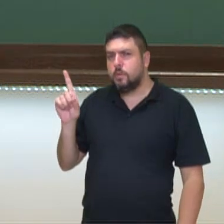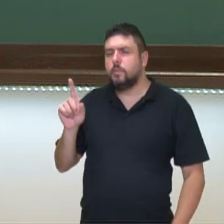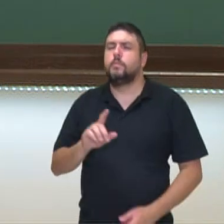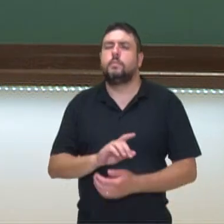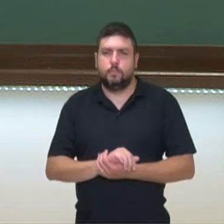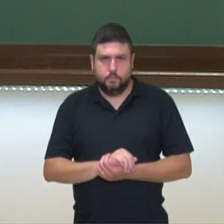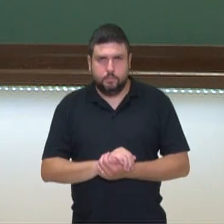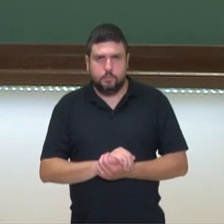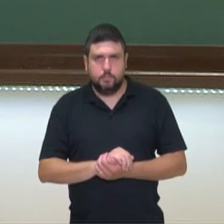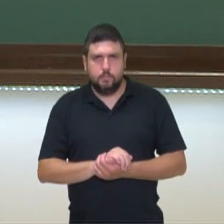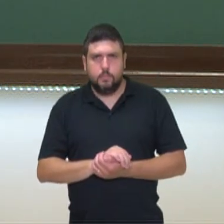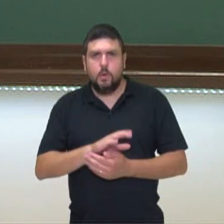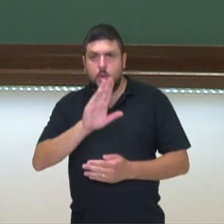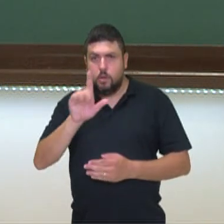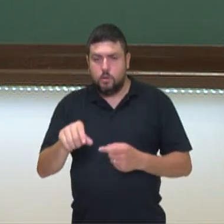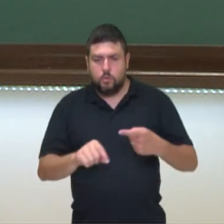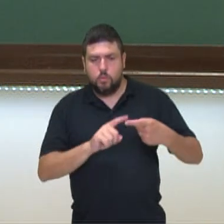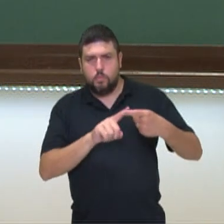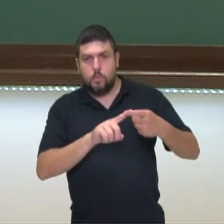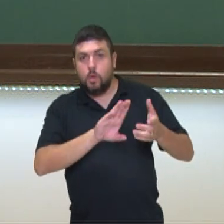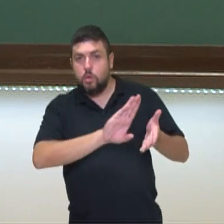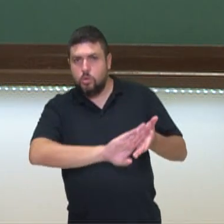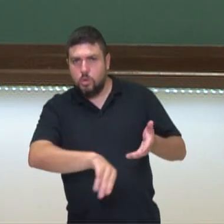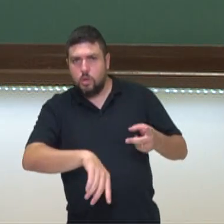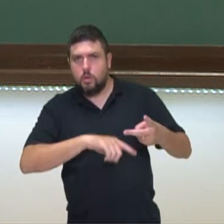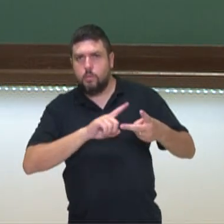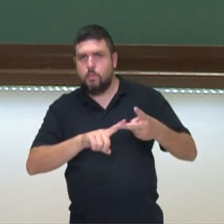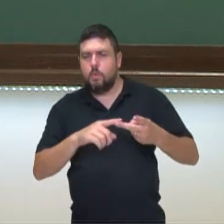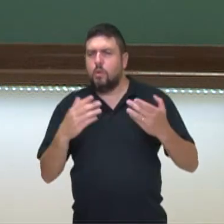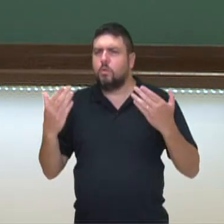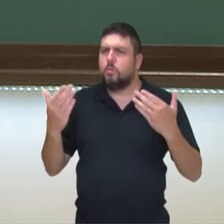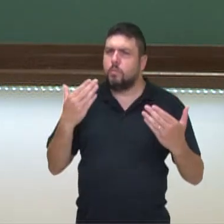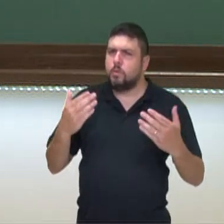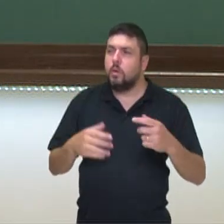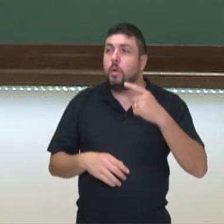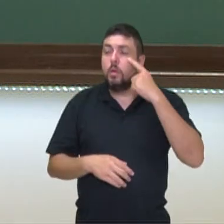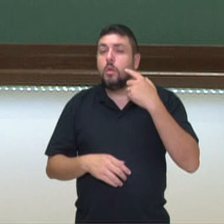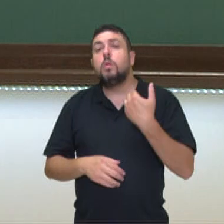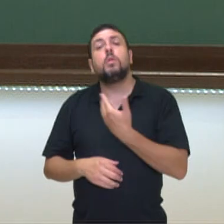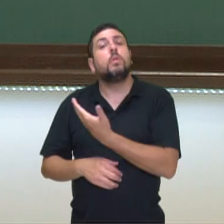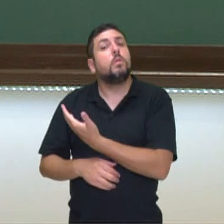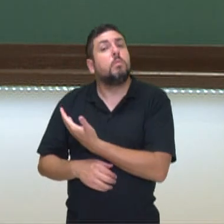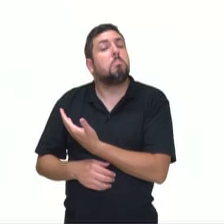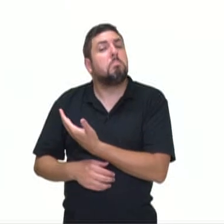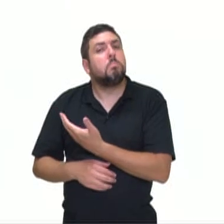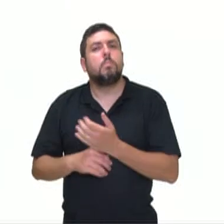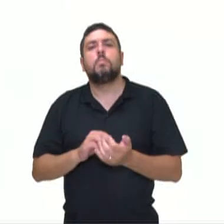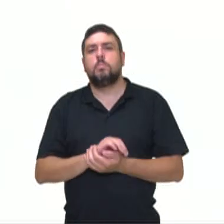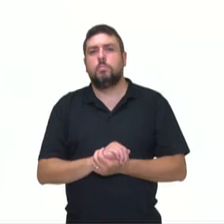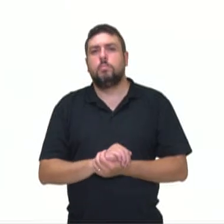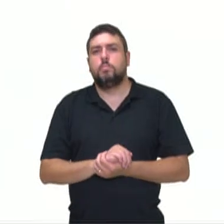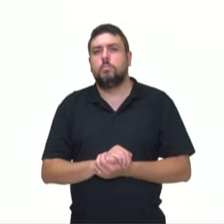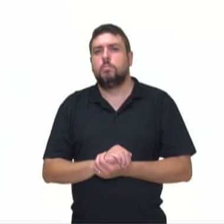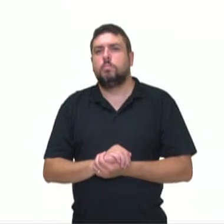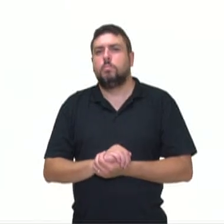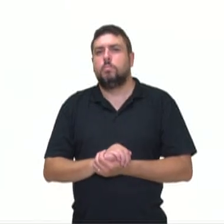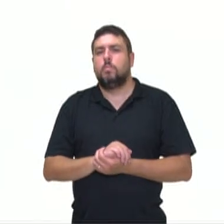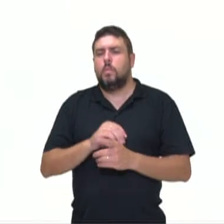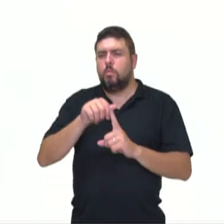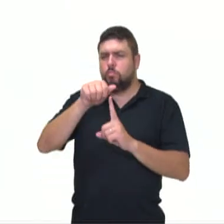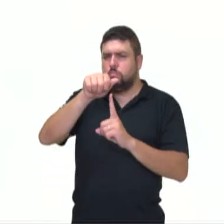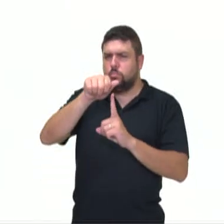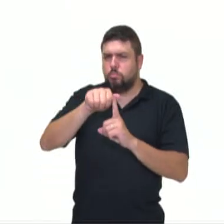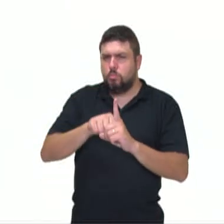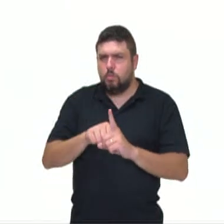Lembra, a gente já falou da ideia de tirar, de comparar, e aqui, qual será que vai ser a ideia? A produção mensal de uma olaria é